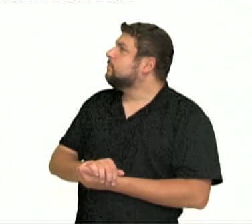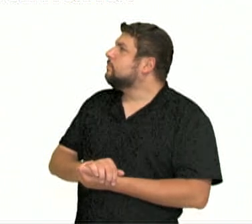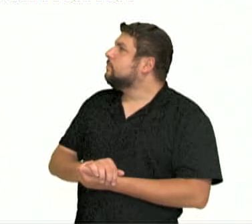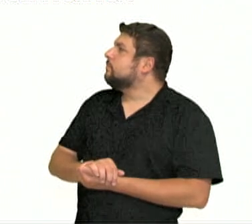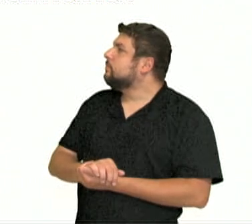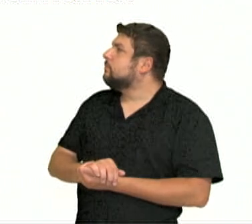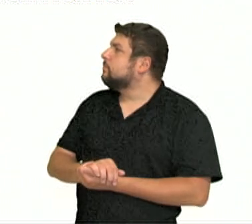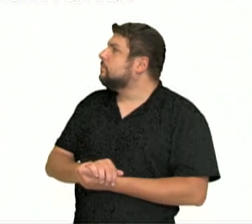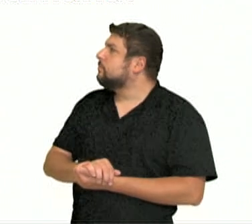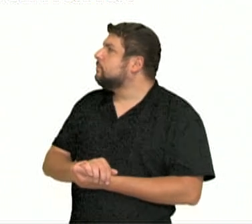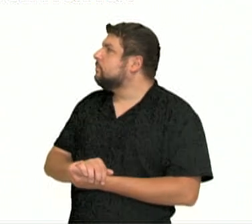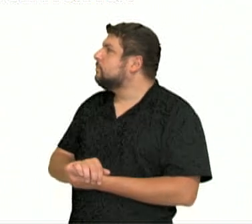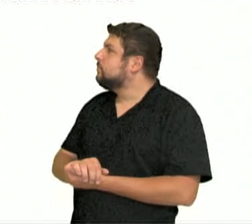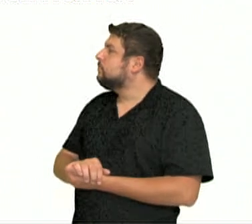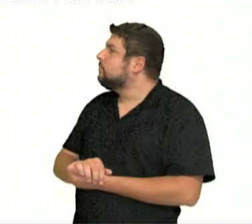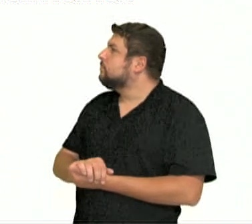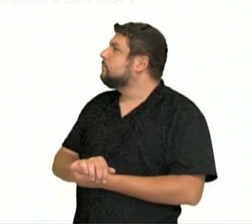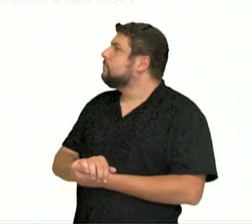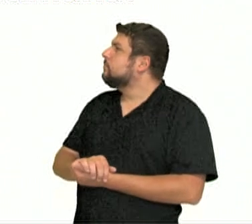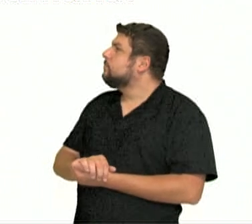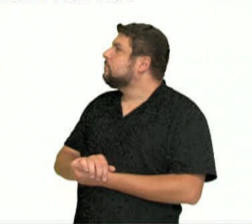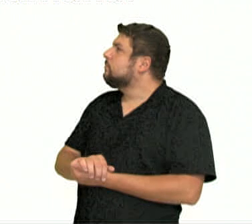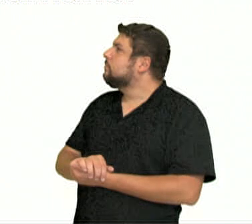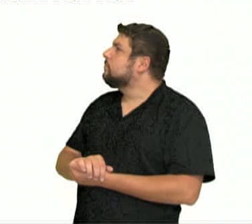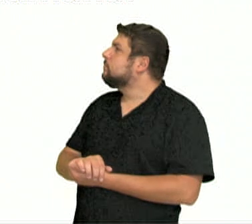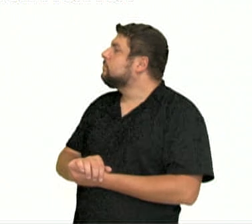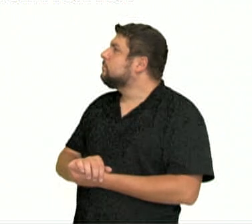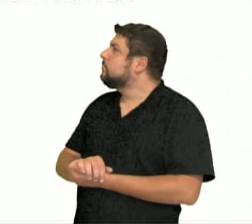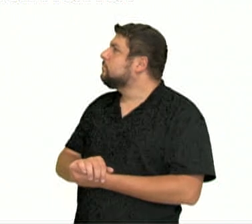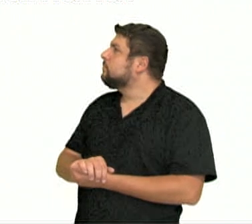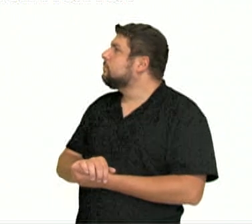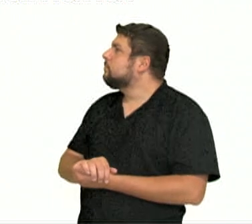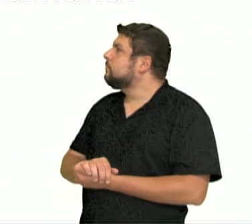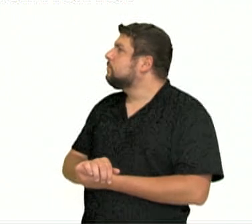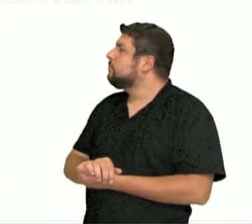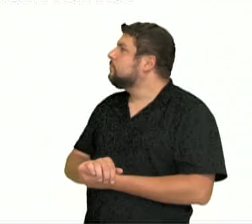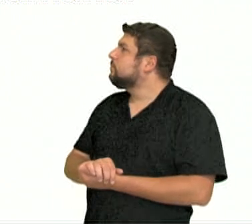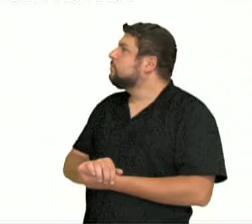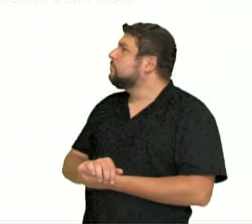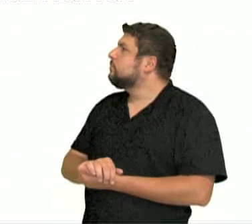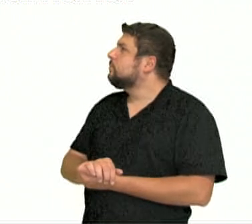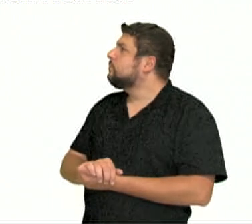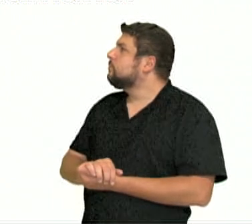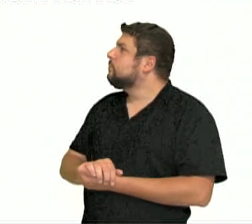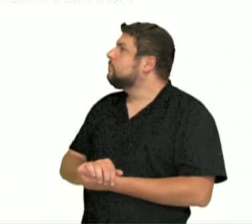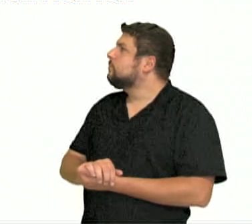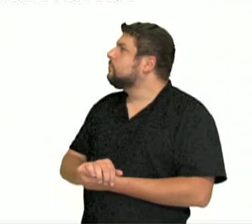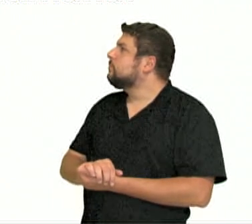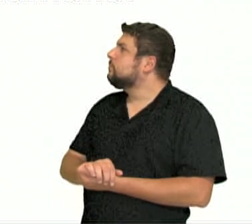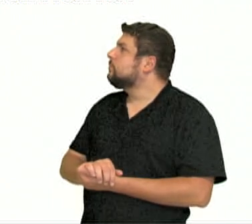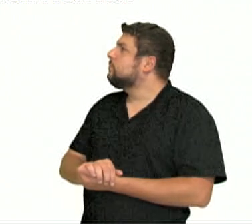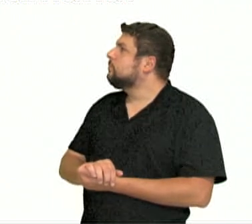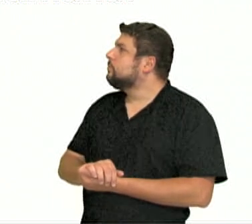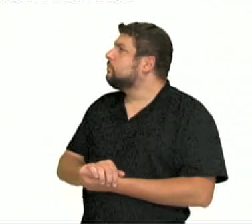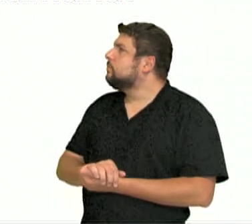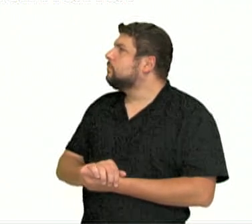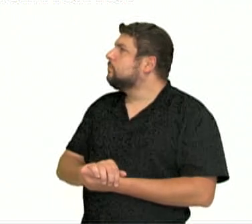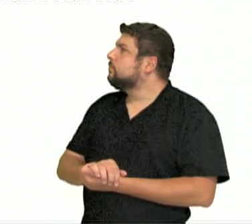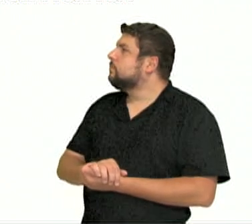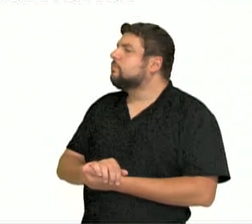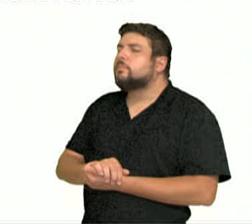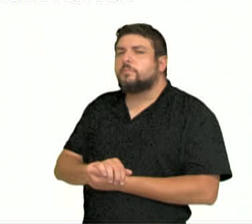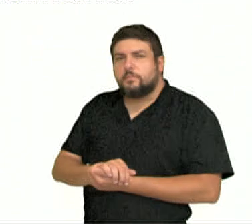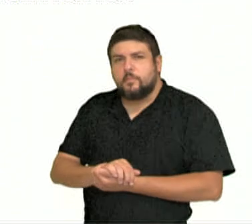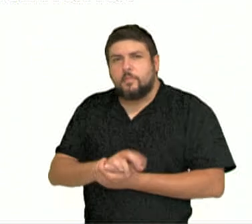Al fin y al cabo, la estética personal es también una forma de expresión humana. Pero, ao